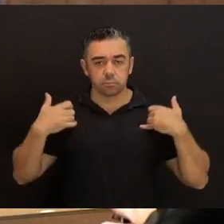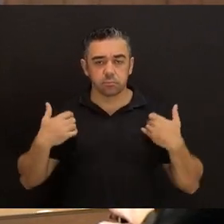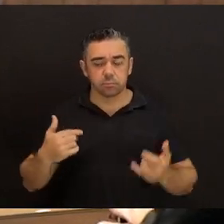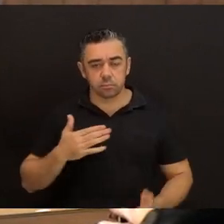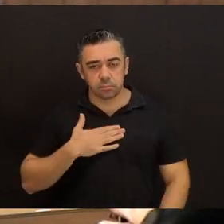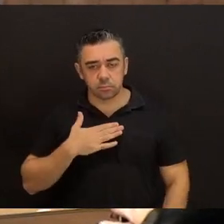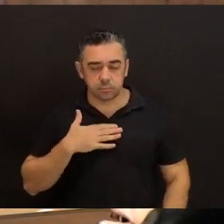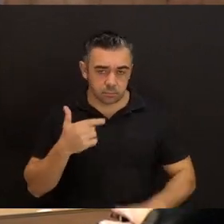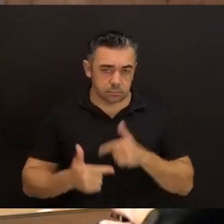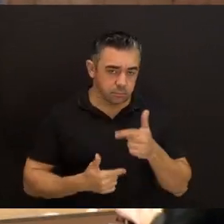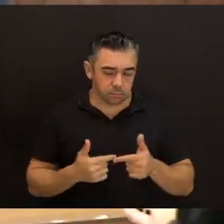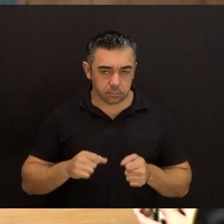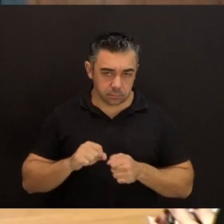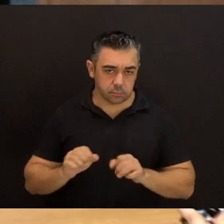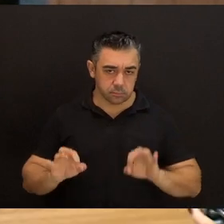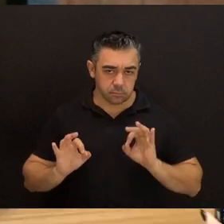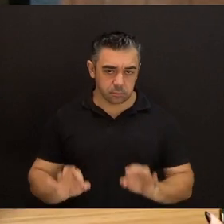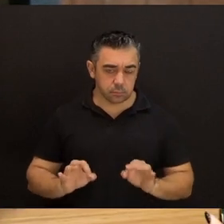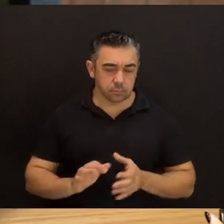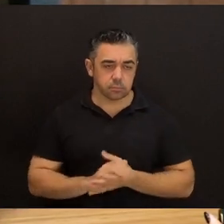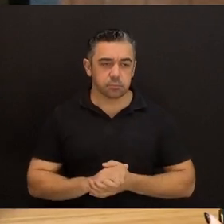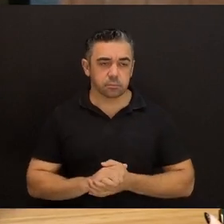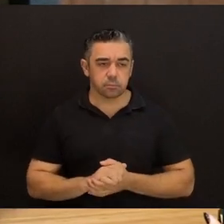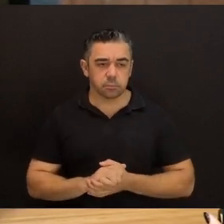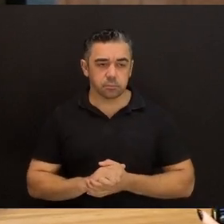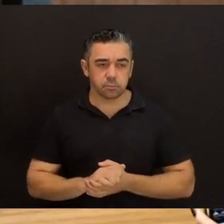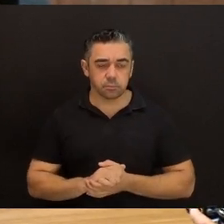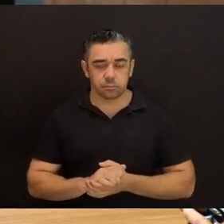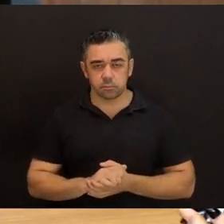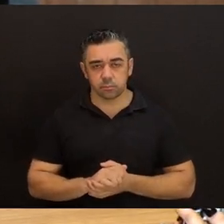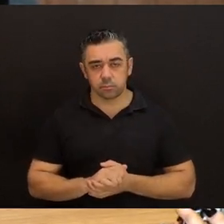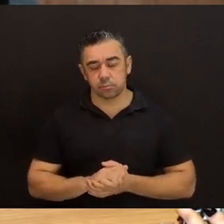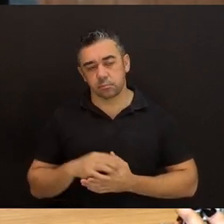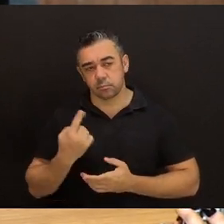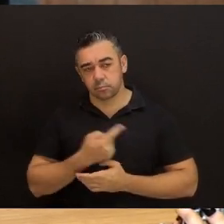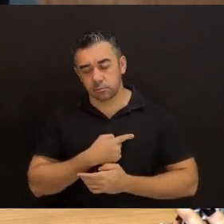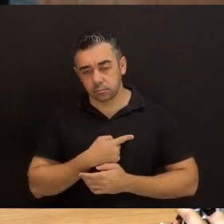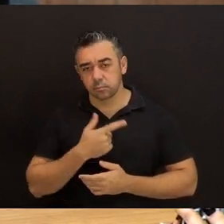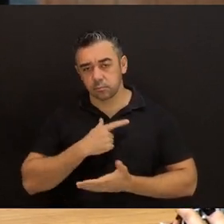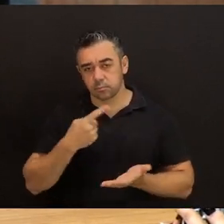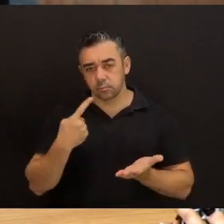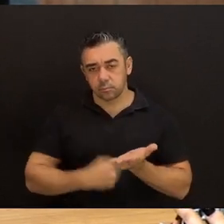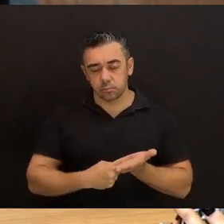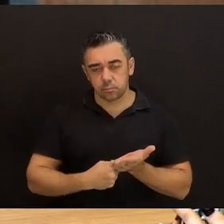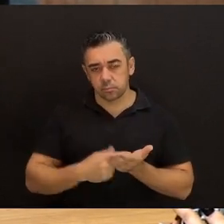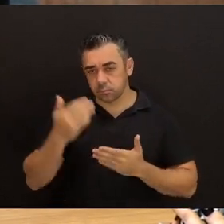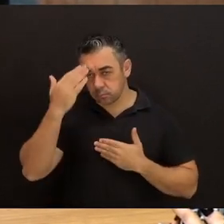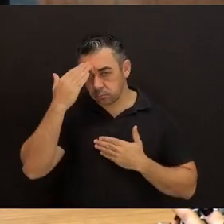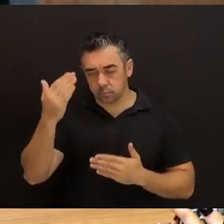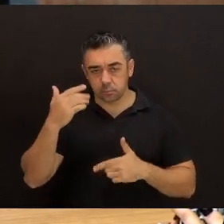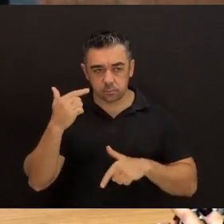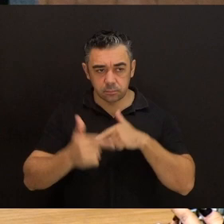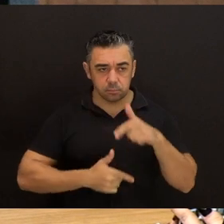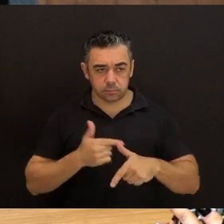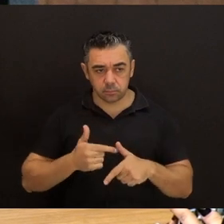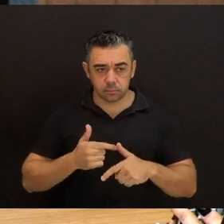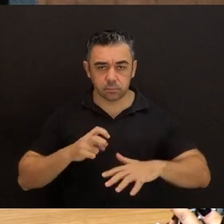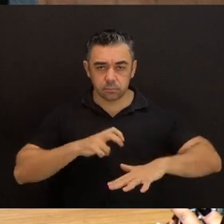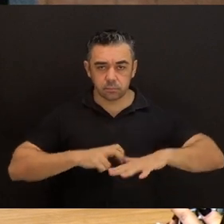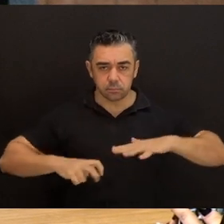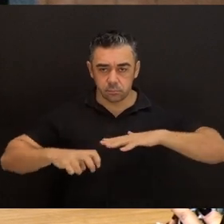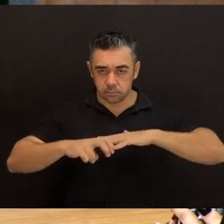sim fiz aquilo que devia ser feito nós devemos Total aqui comprometimento e gratidão ao trabalho que o senhor Jamaica